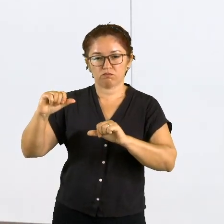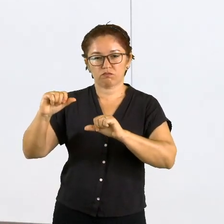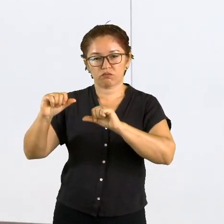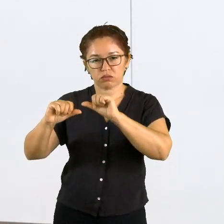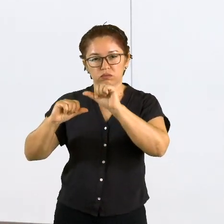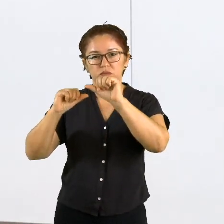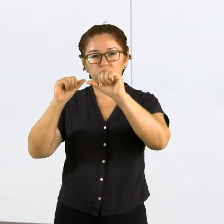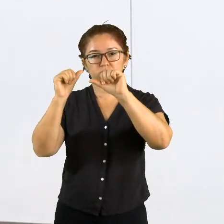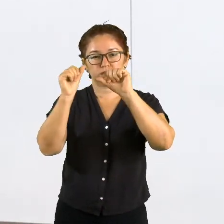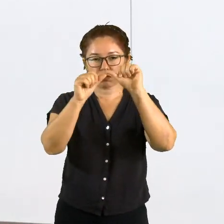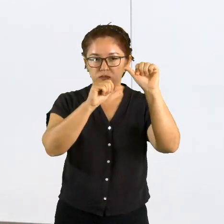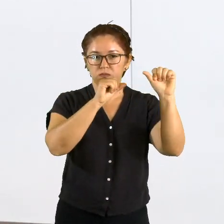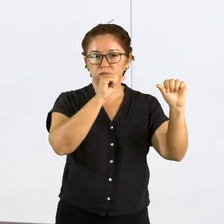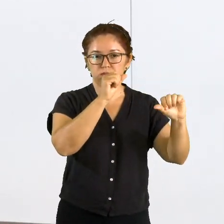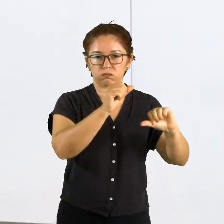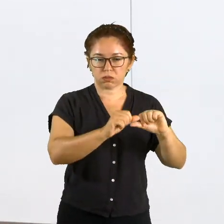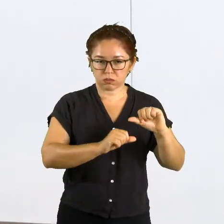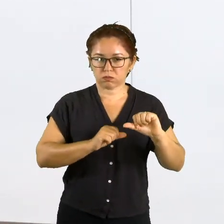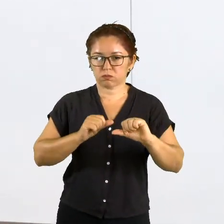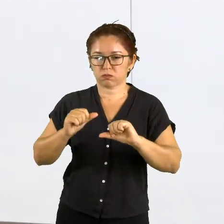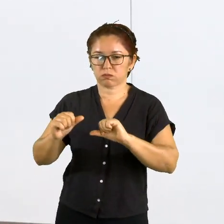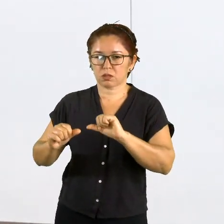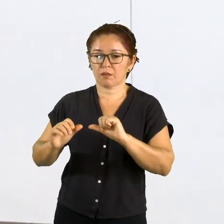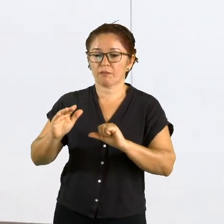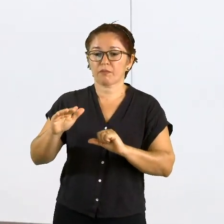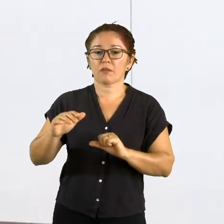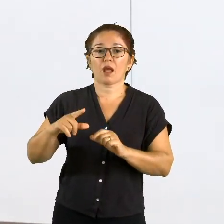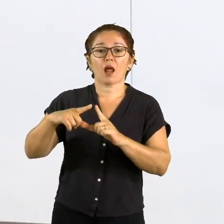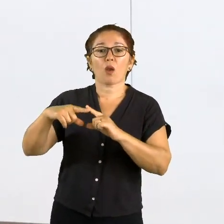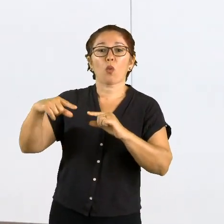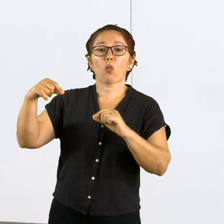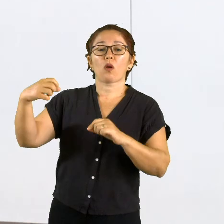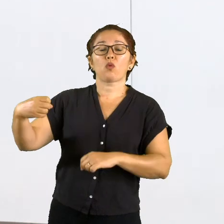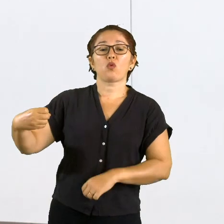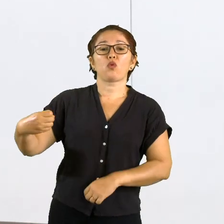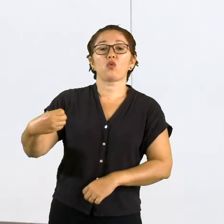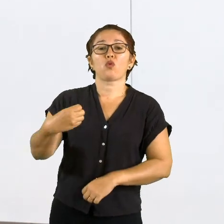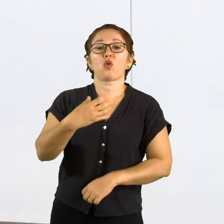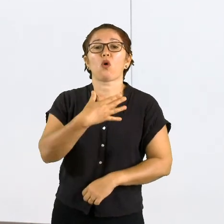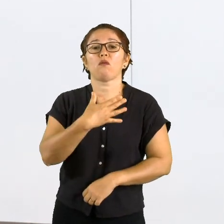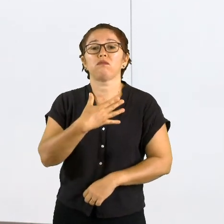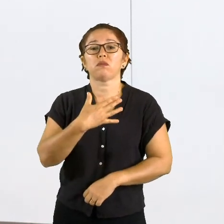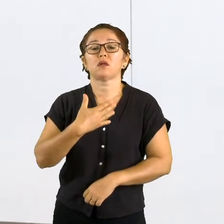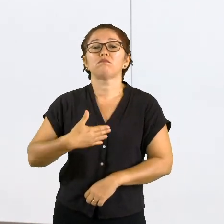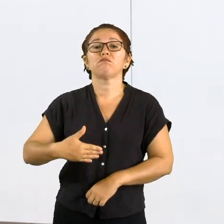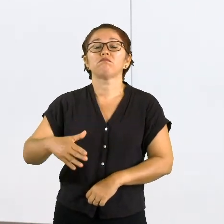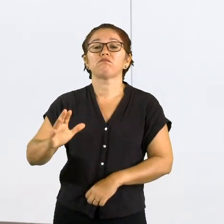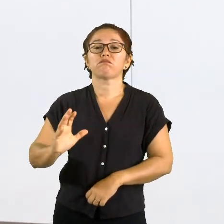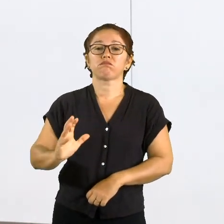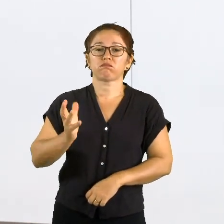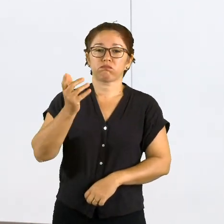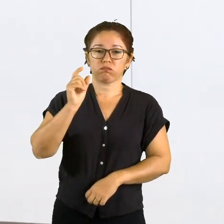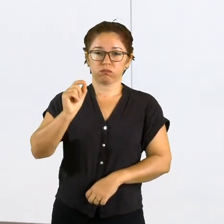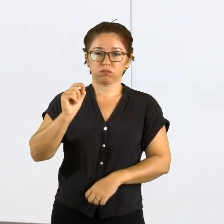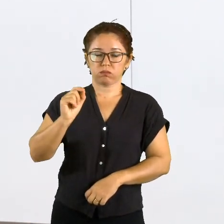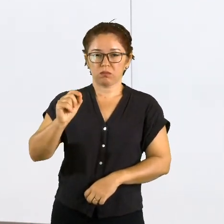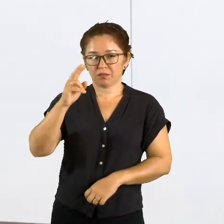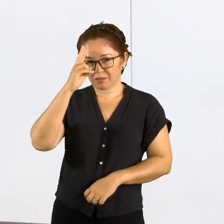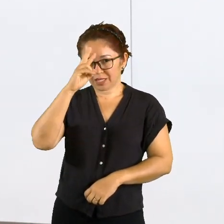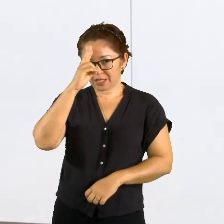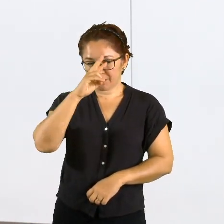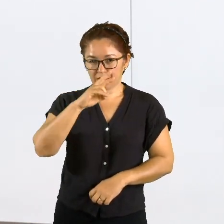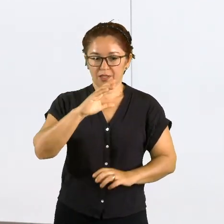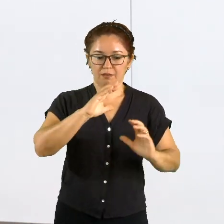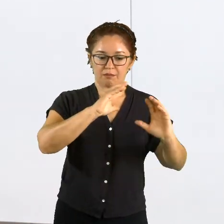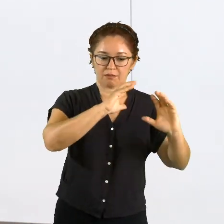Lua nova só vai acontecer de novo quando ela estiver alinhada Sol, Lua, Terra. Então, vai